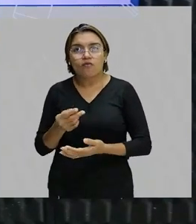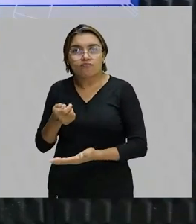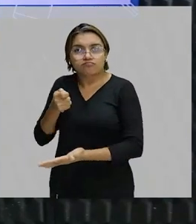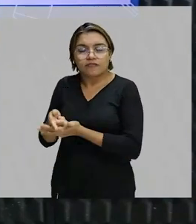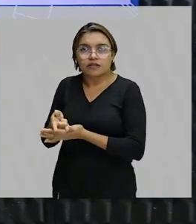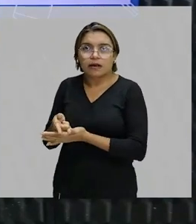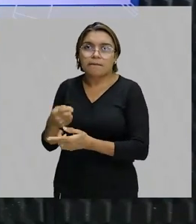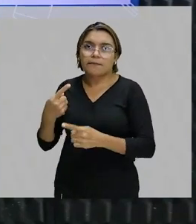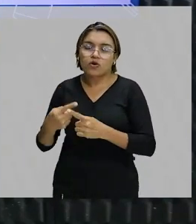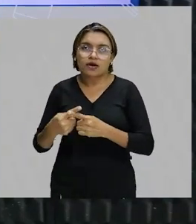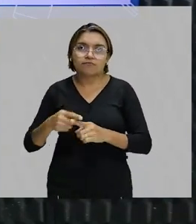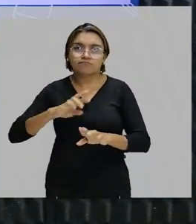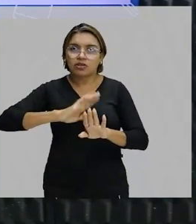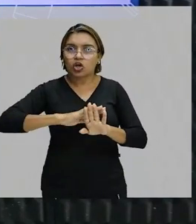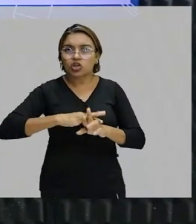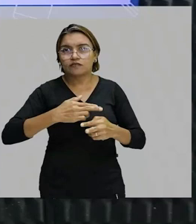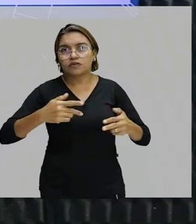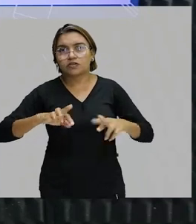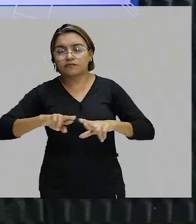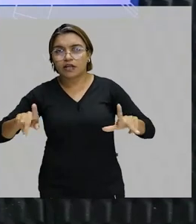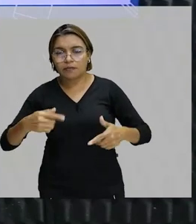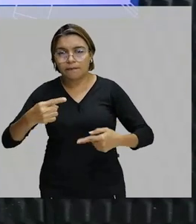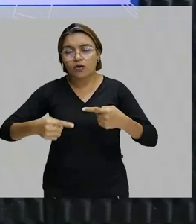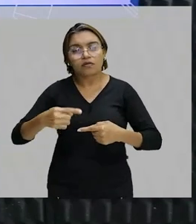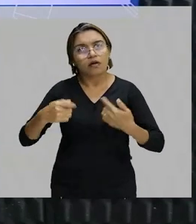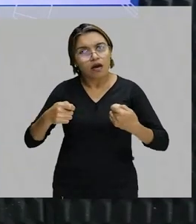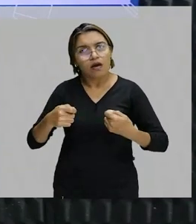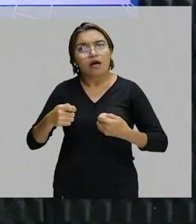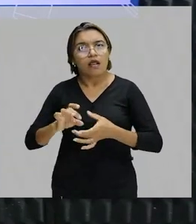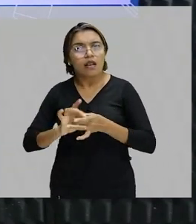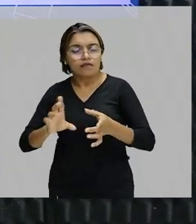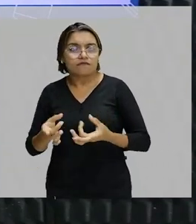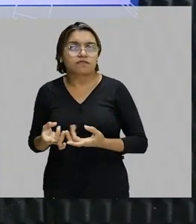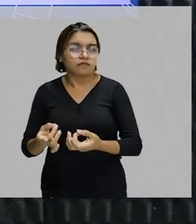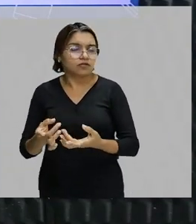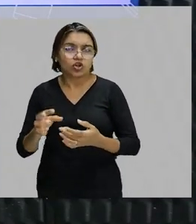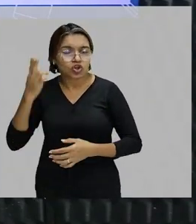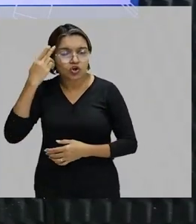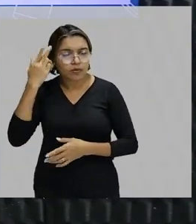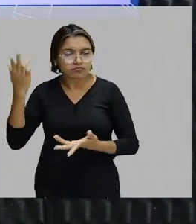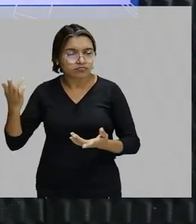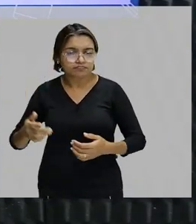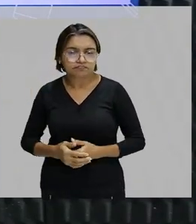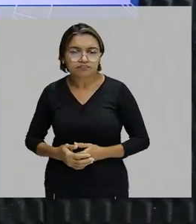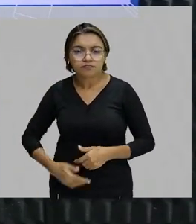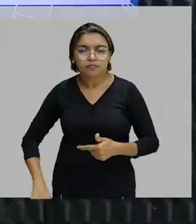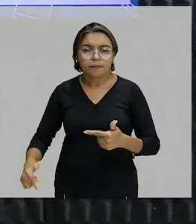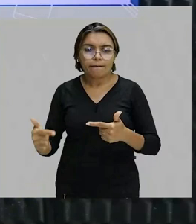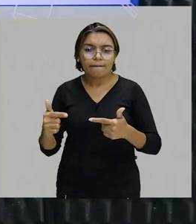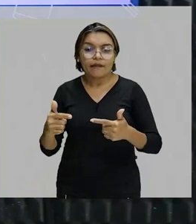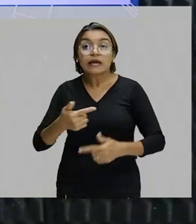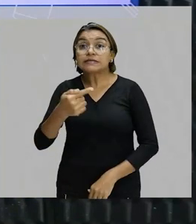de diferenças ideológicas ou políticas você tem que prezar pelo Livre Mercado pela abertura comercial investimento